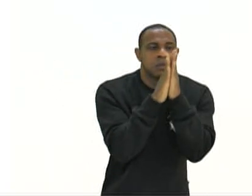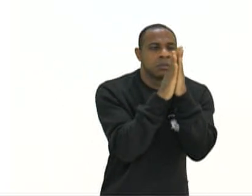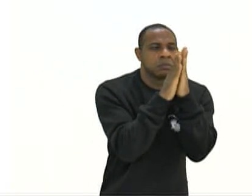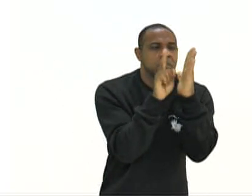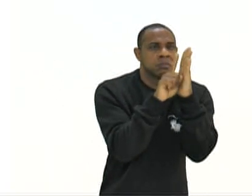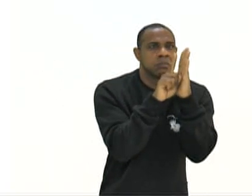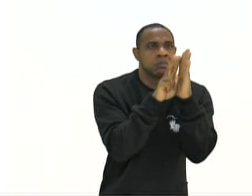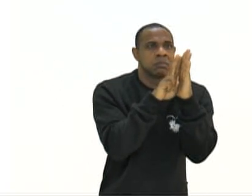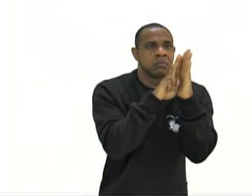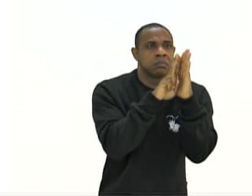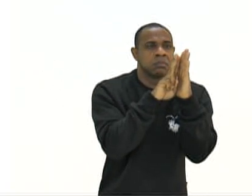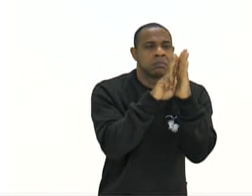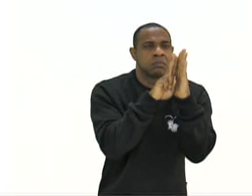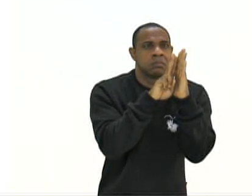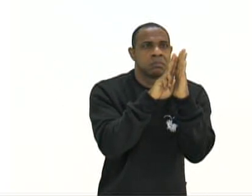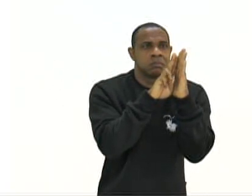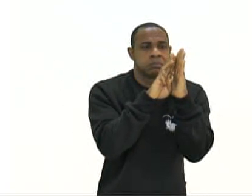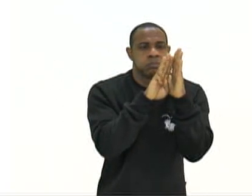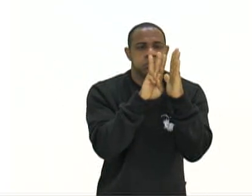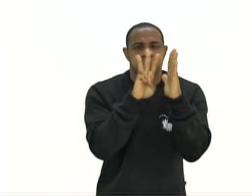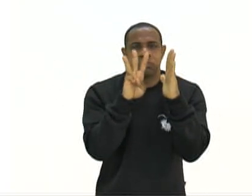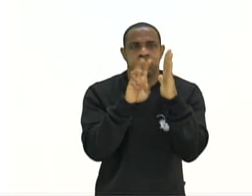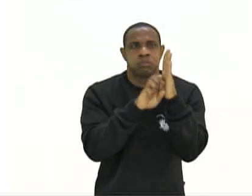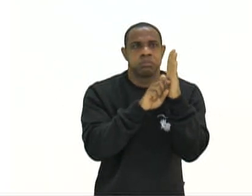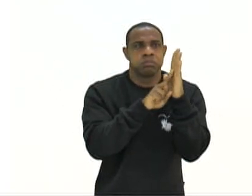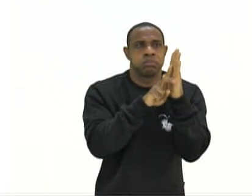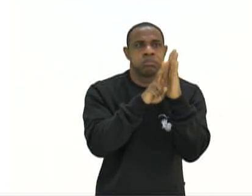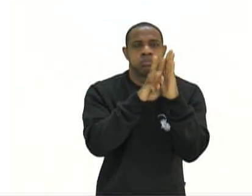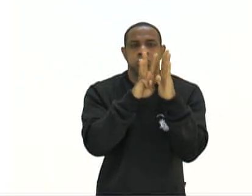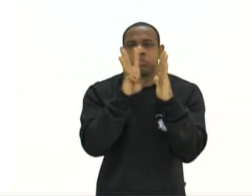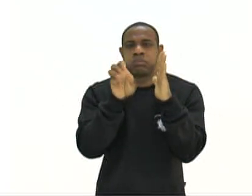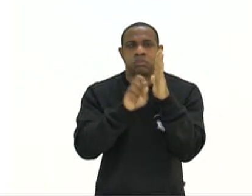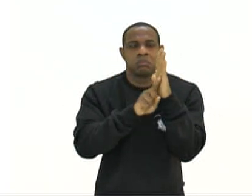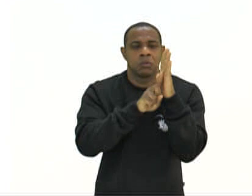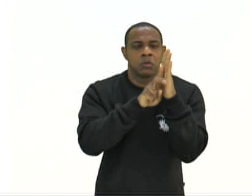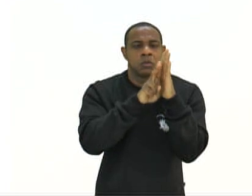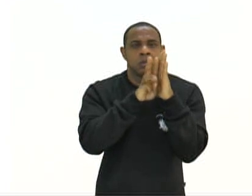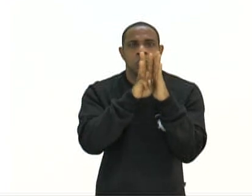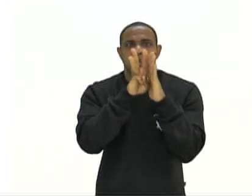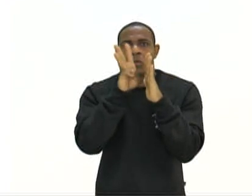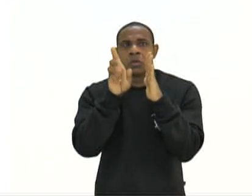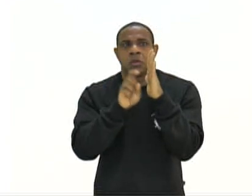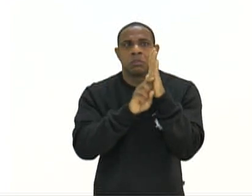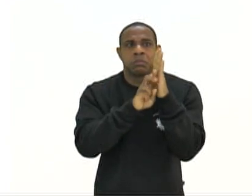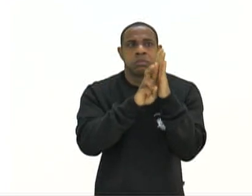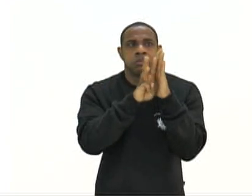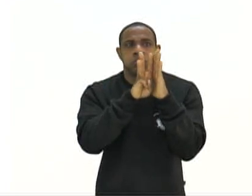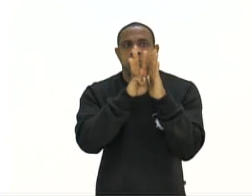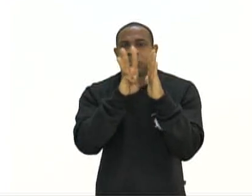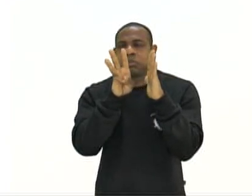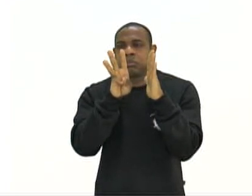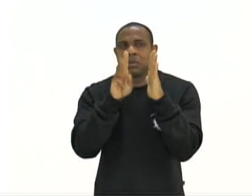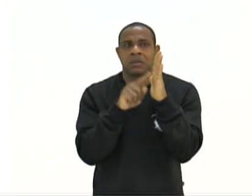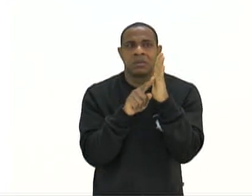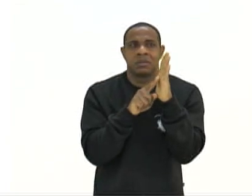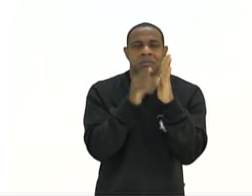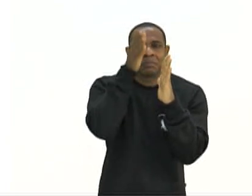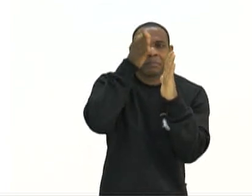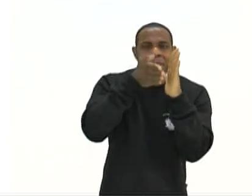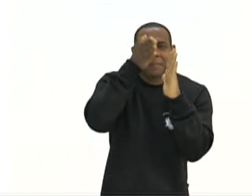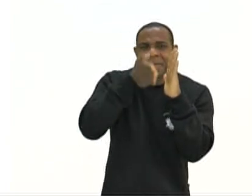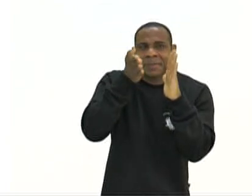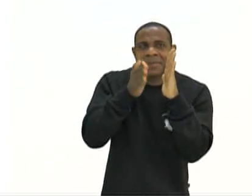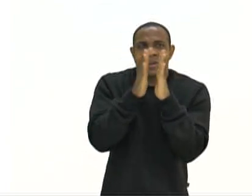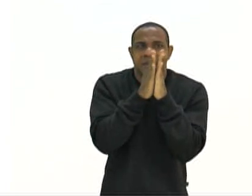com a explicação da esquerda para a direita. Perceba, você tem ondas que estão chegando assim num determinado padrão na vertical e